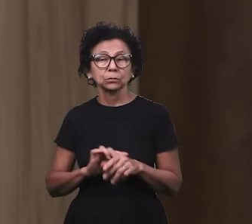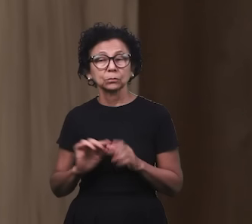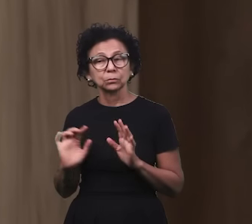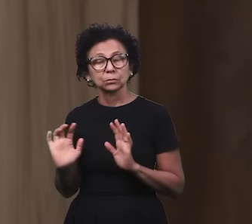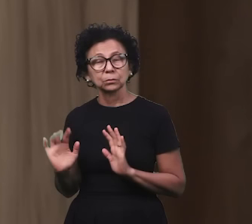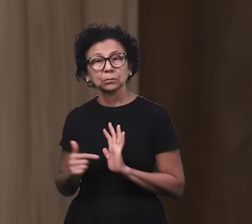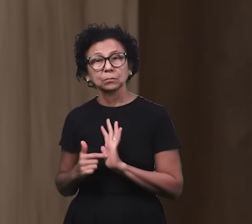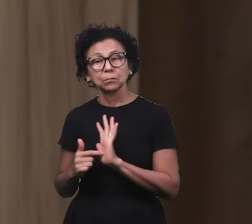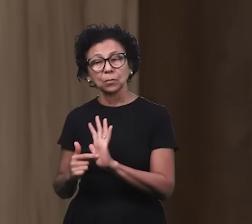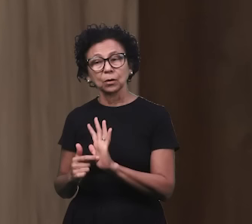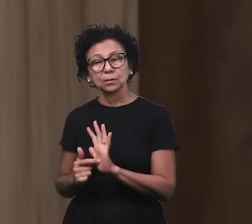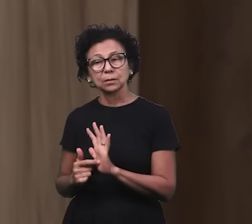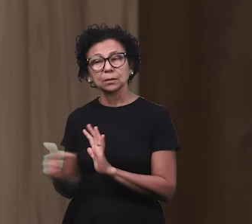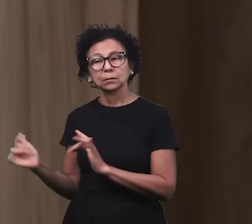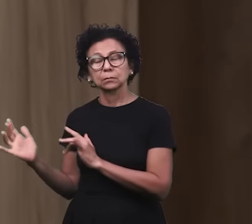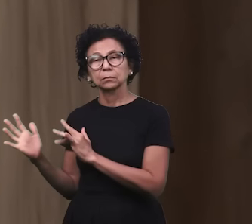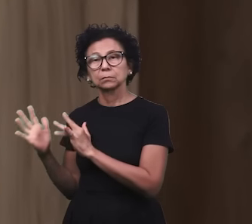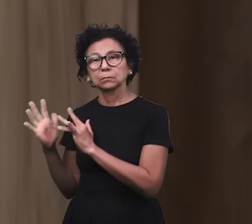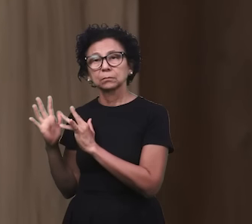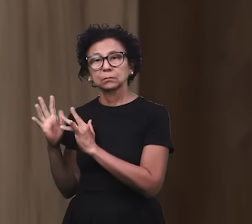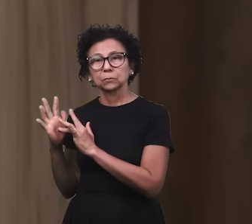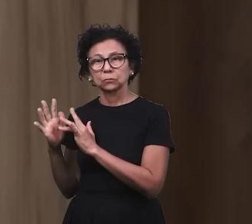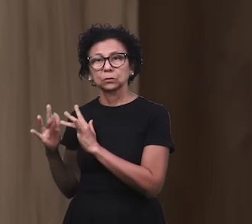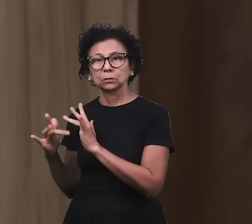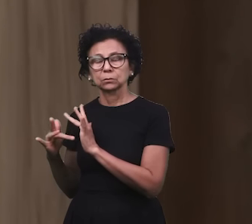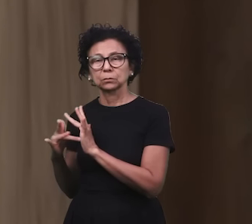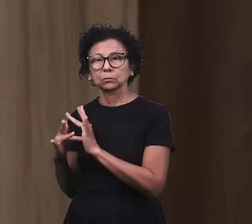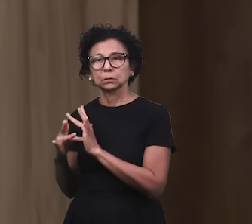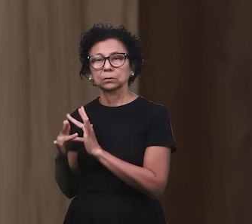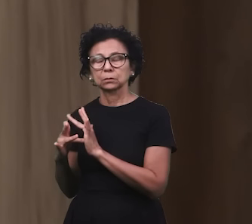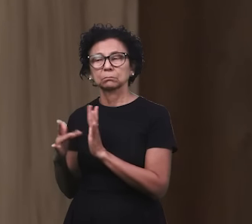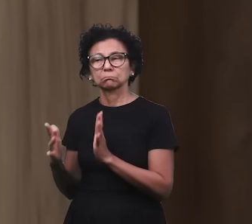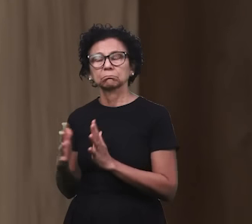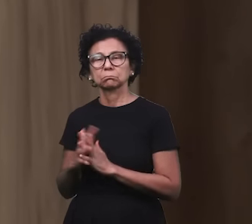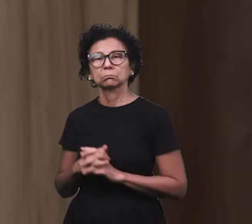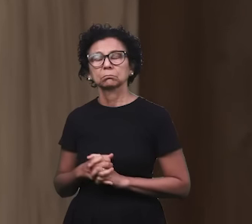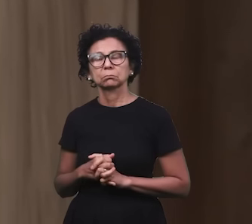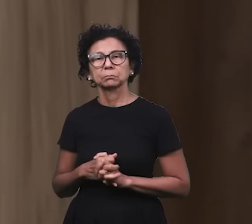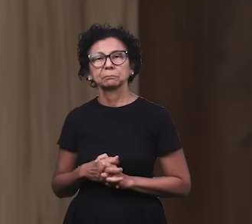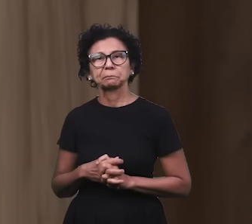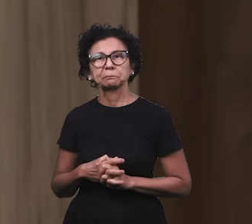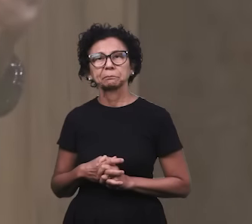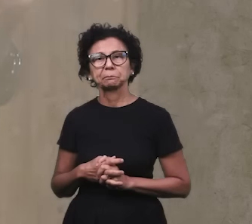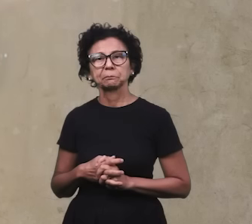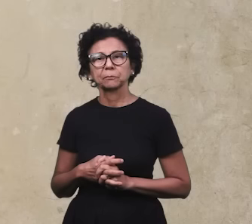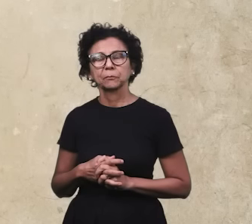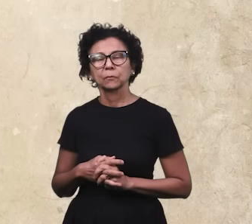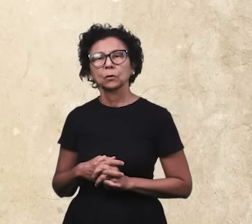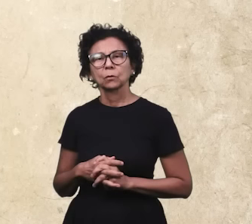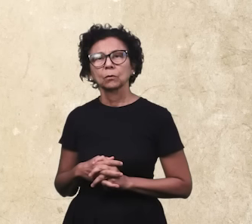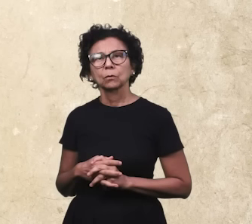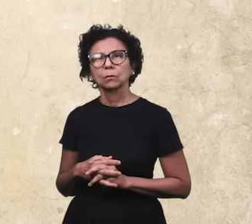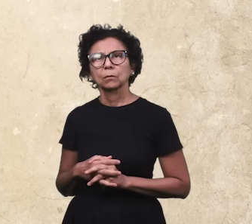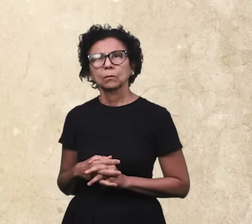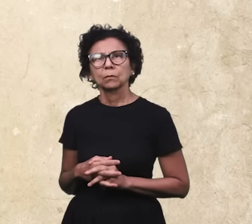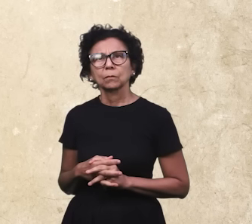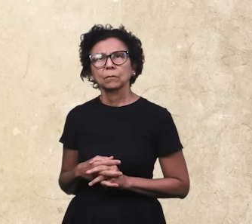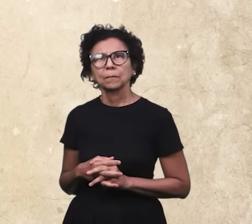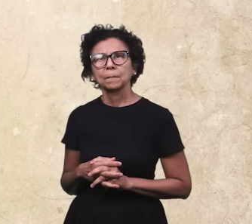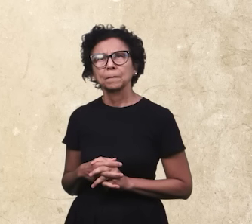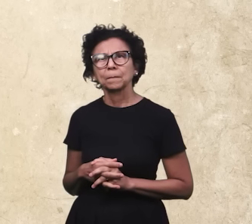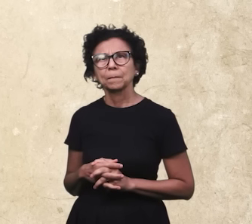se destaca, como esse episódio que aqui é registrado na palavra, né? Quando eles dizem assim, mas meu filho, e